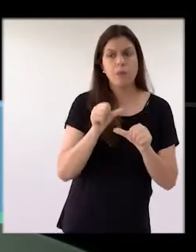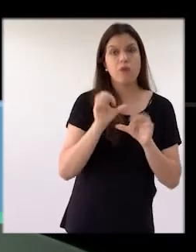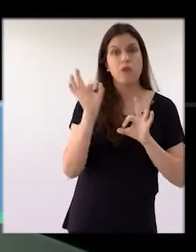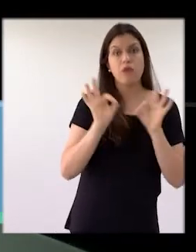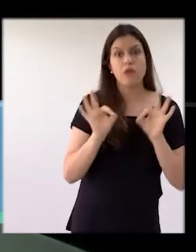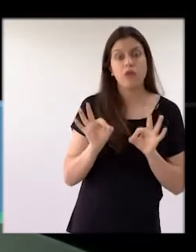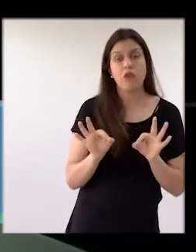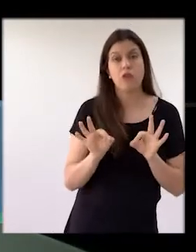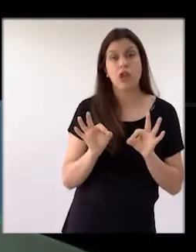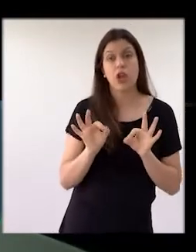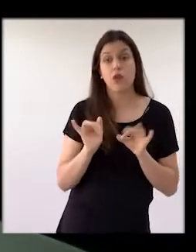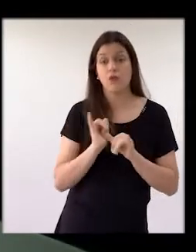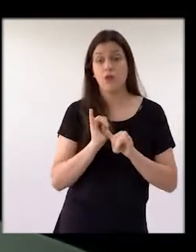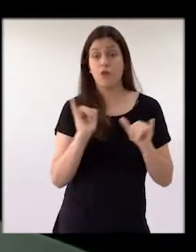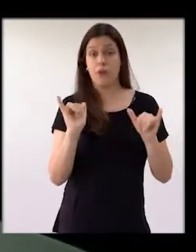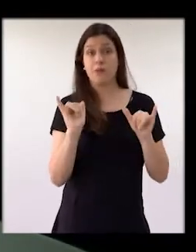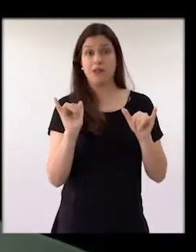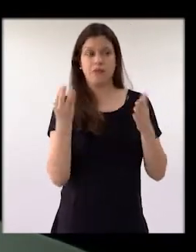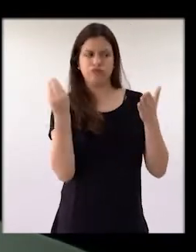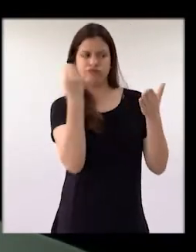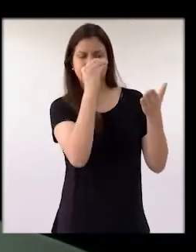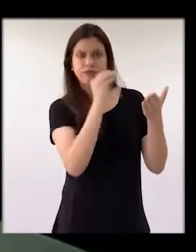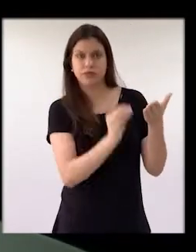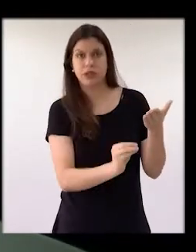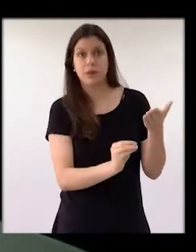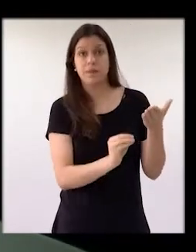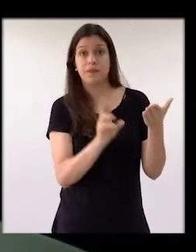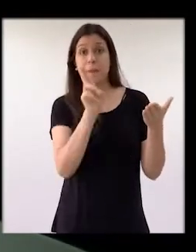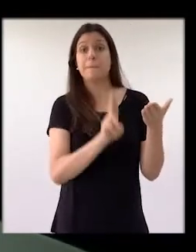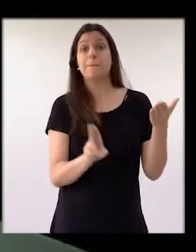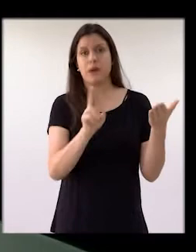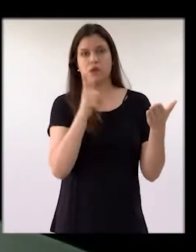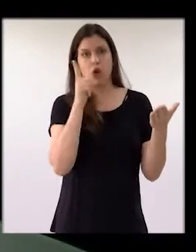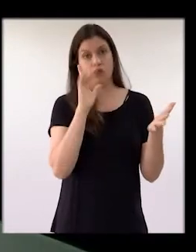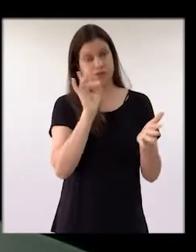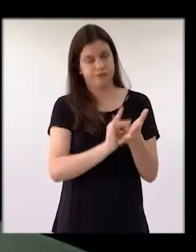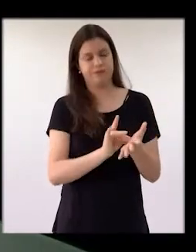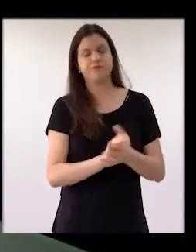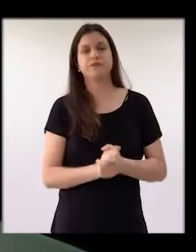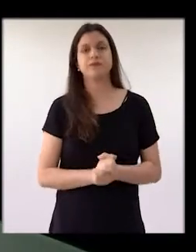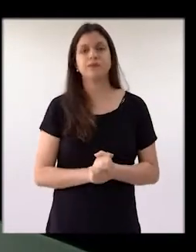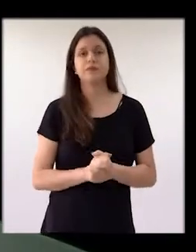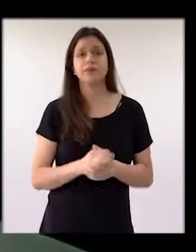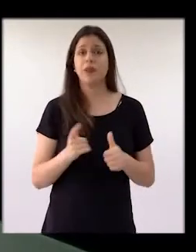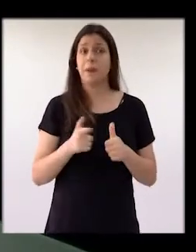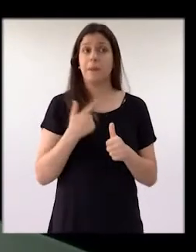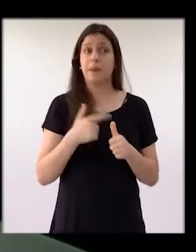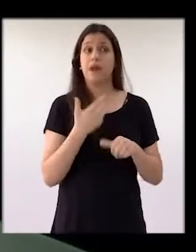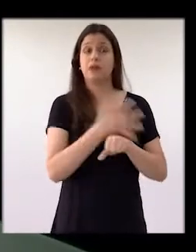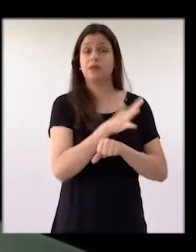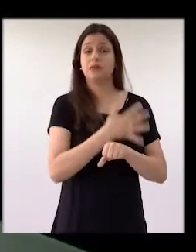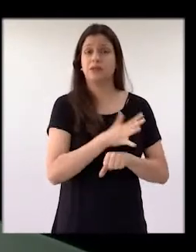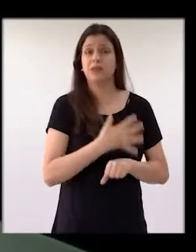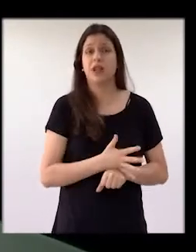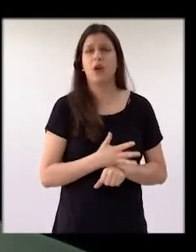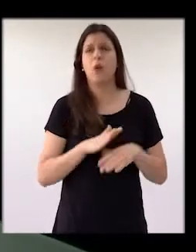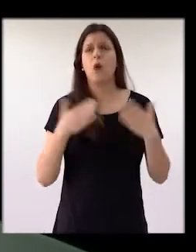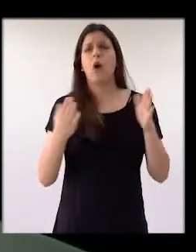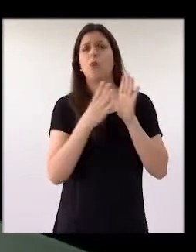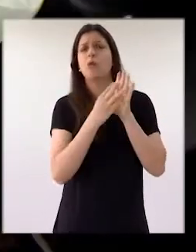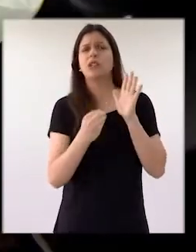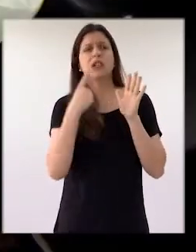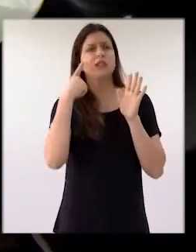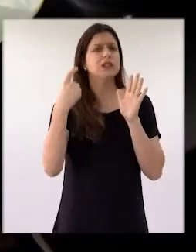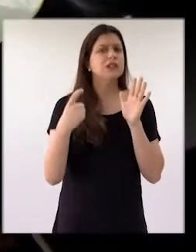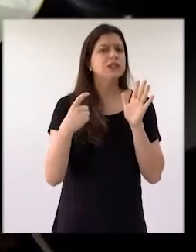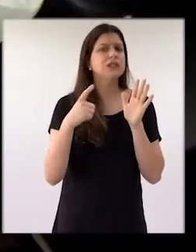numa questão de modificação da política pública ou de trazer uma informação para que seja utilizada mesmo na realidade. Então, esse primeiro ensaio é